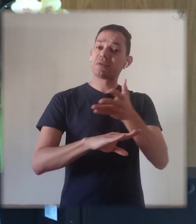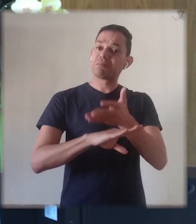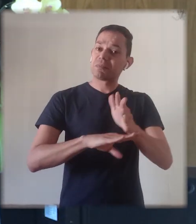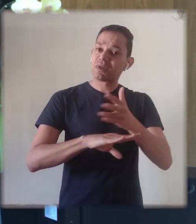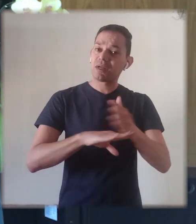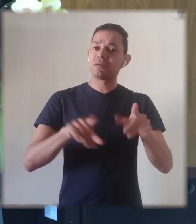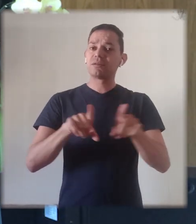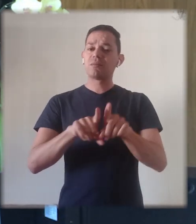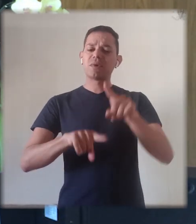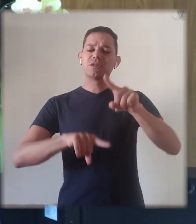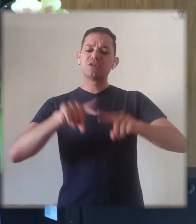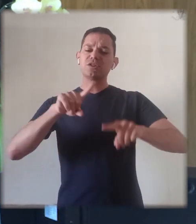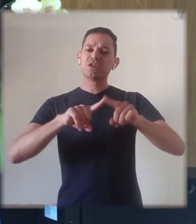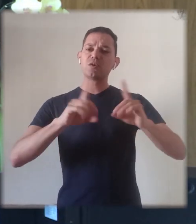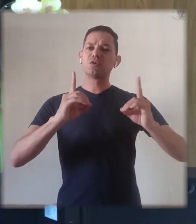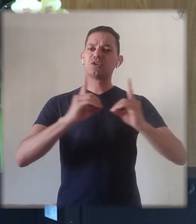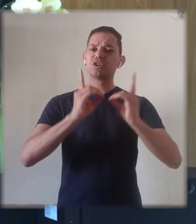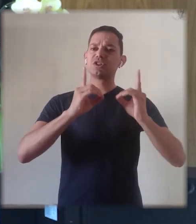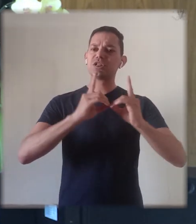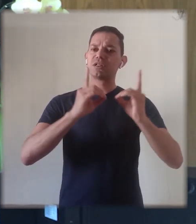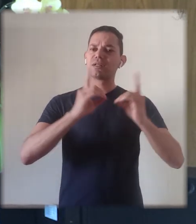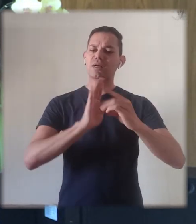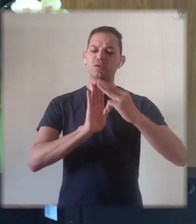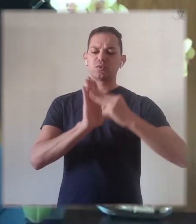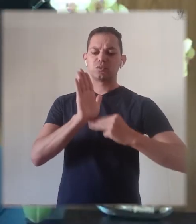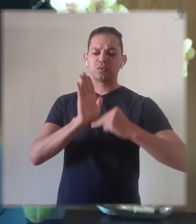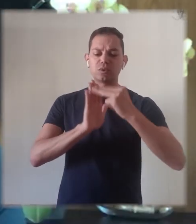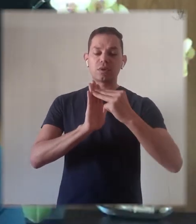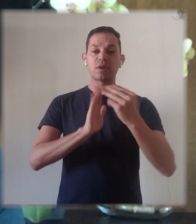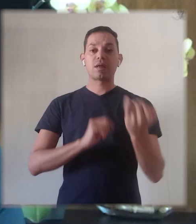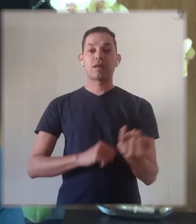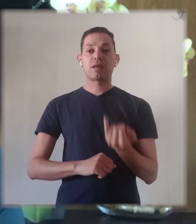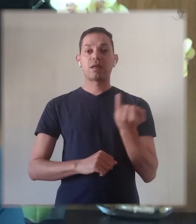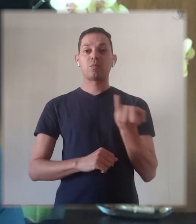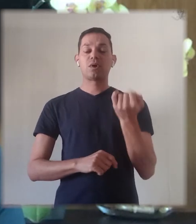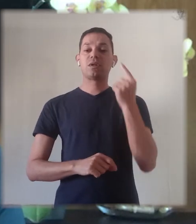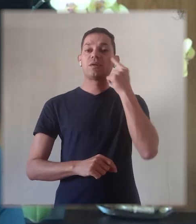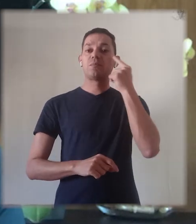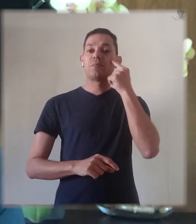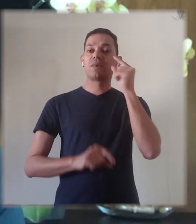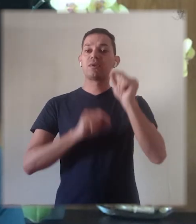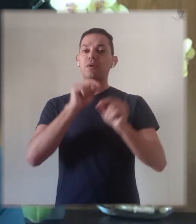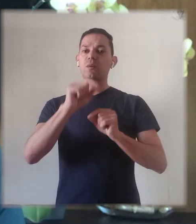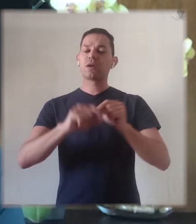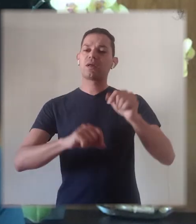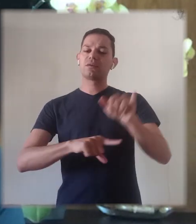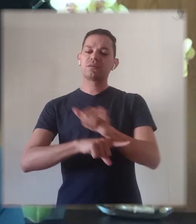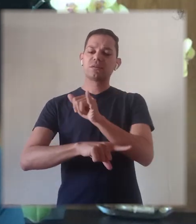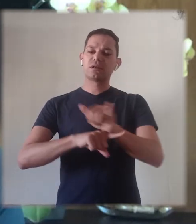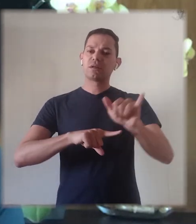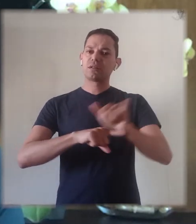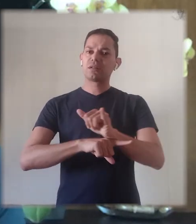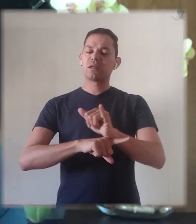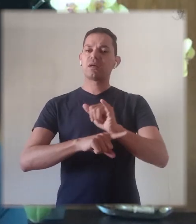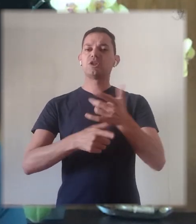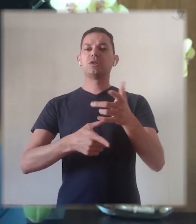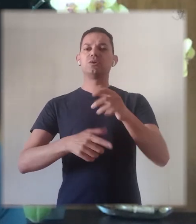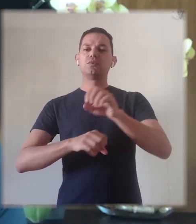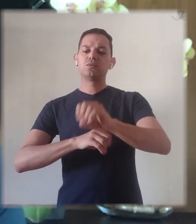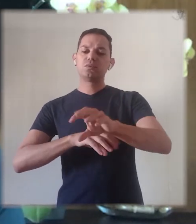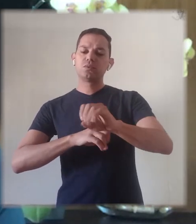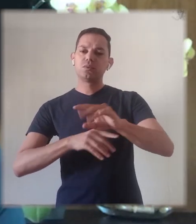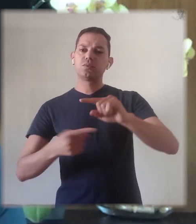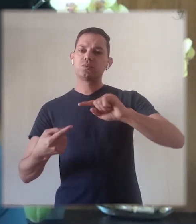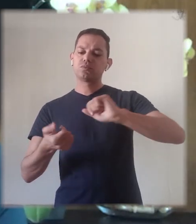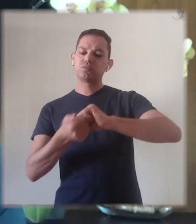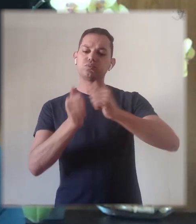vista prático, quanto de recursos didático-metodológicos. É importante que pensemos em estratégias pedagógicas e educacionais